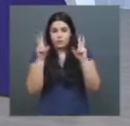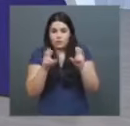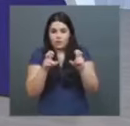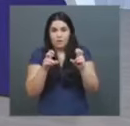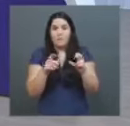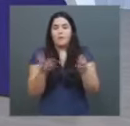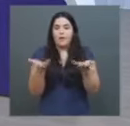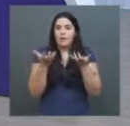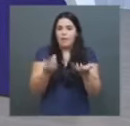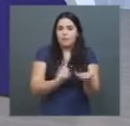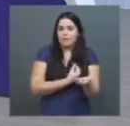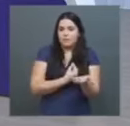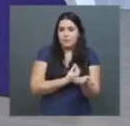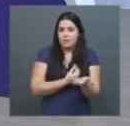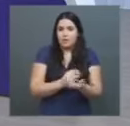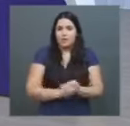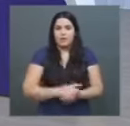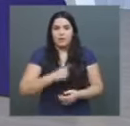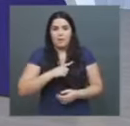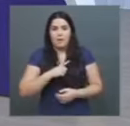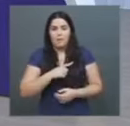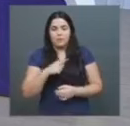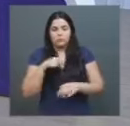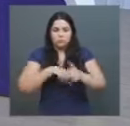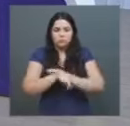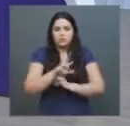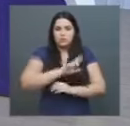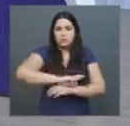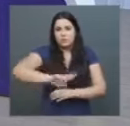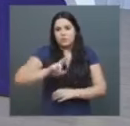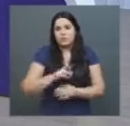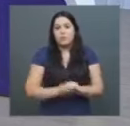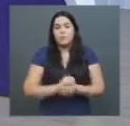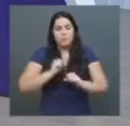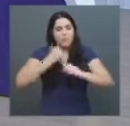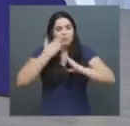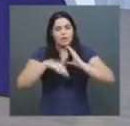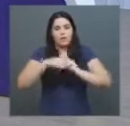com a gente, tem a sua pergunta respondida, nos mande suas questões pelo WhatsApp